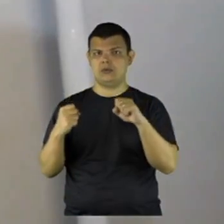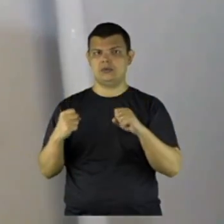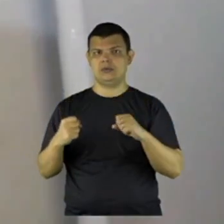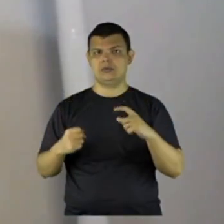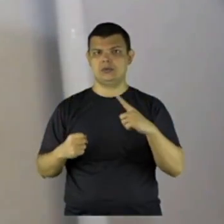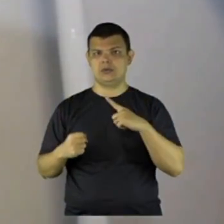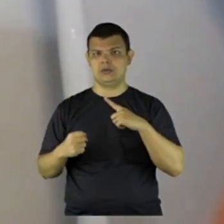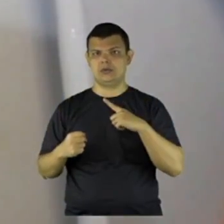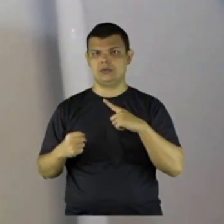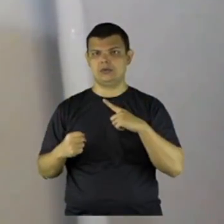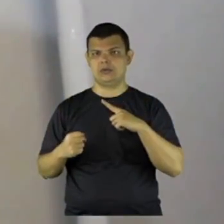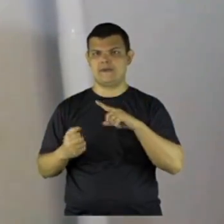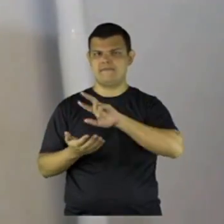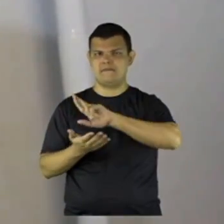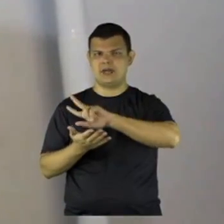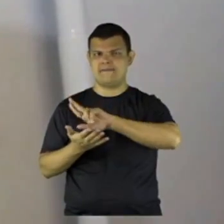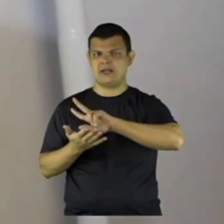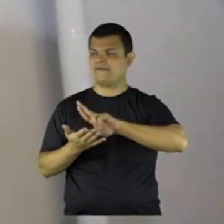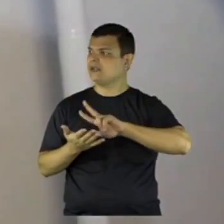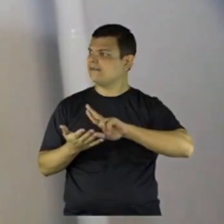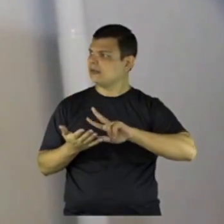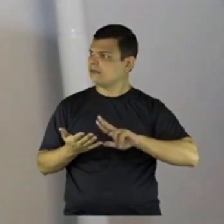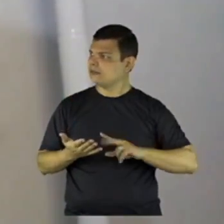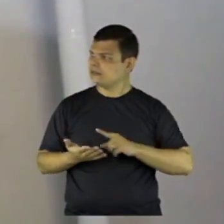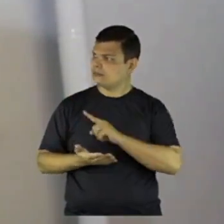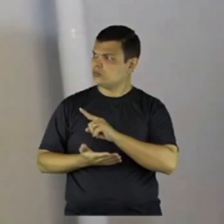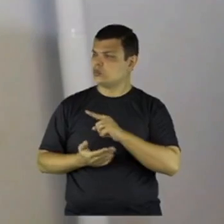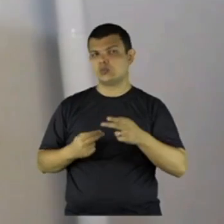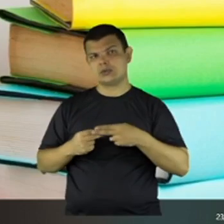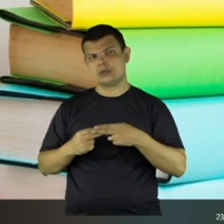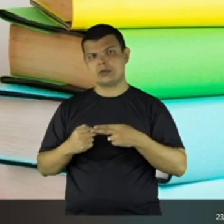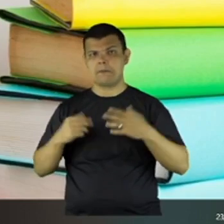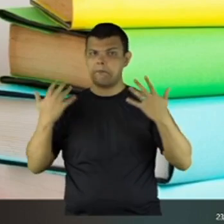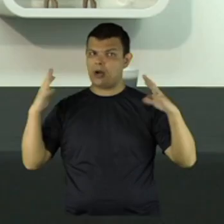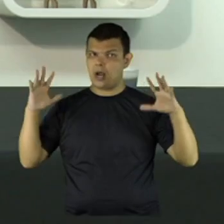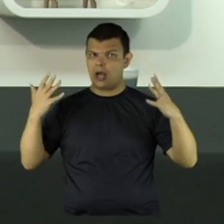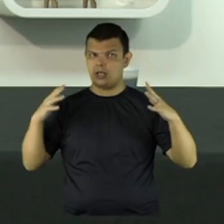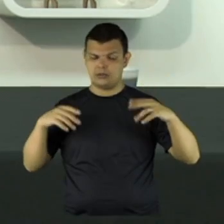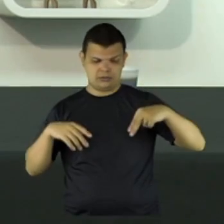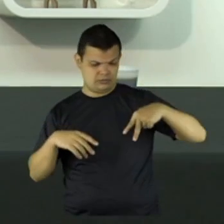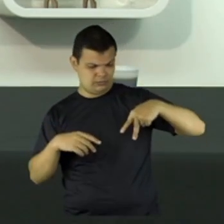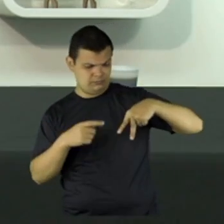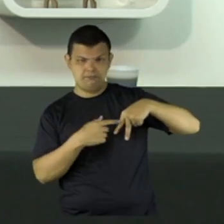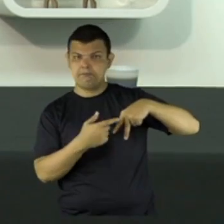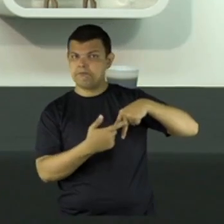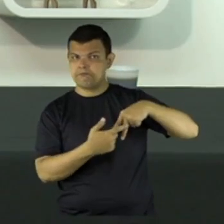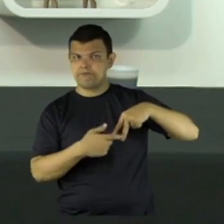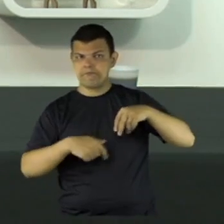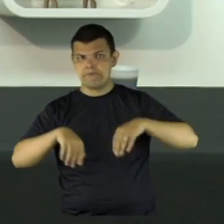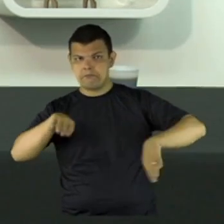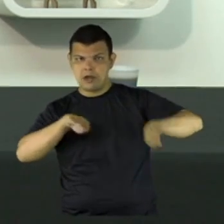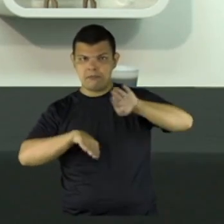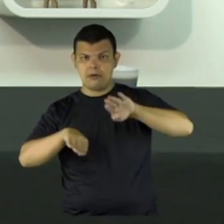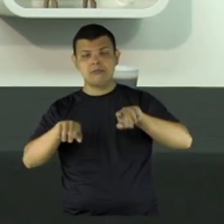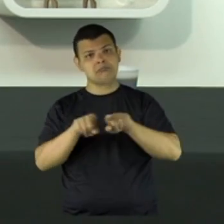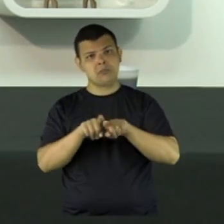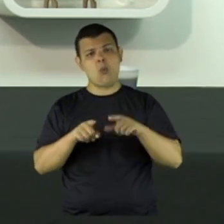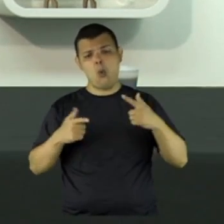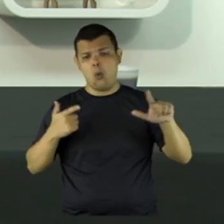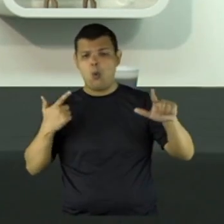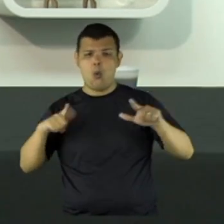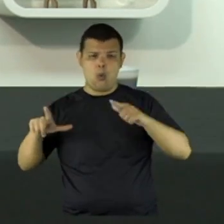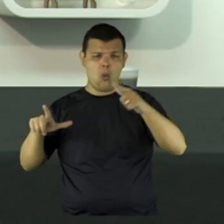tem aí uma série aí de golpes que você utiliza com os braços, com as pernas e pode realizar com outras partes do